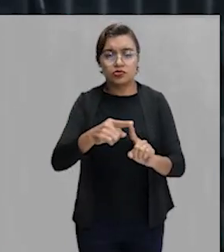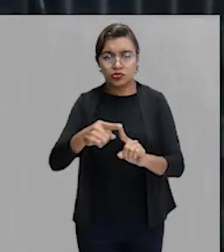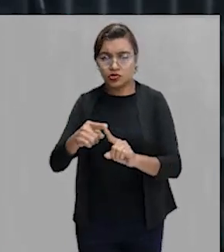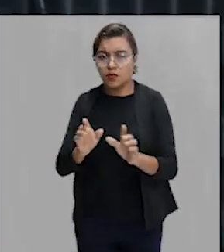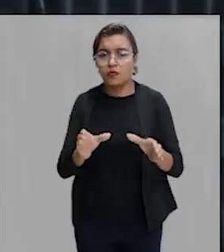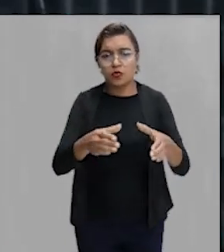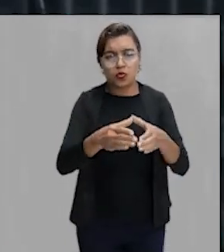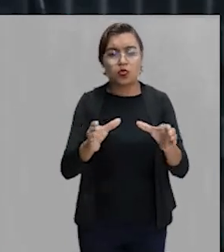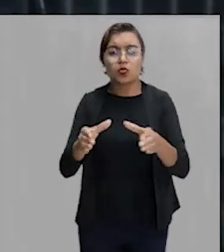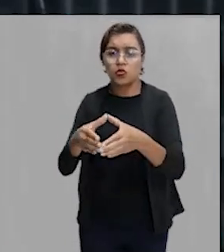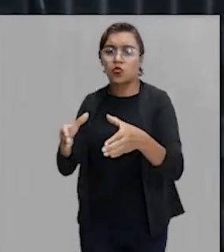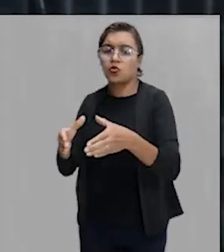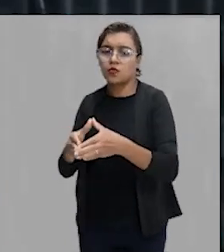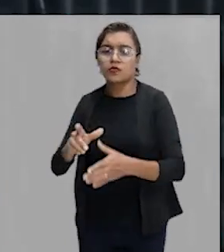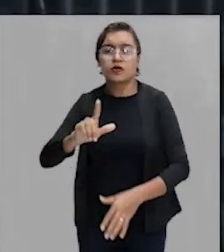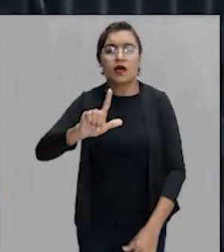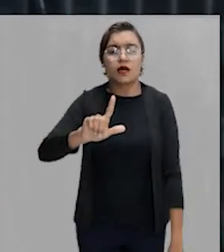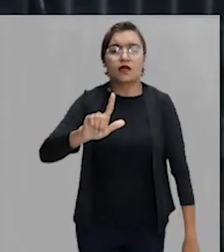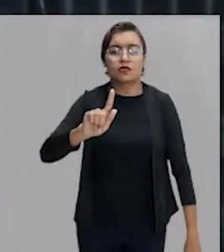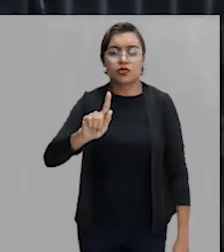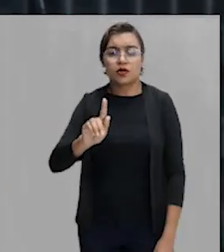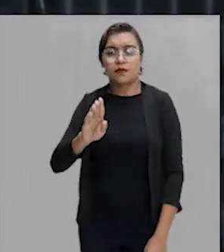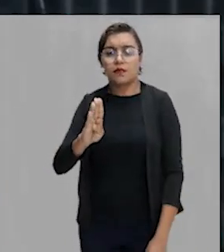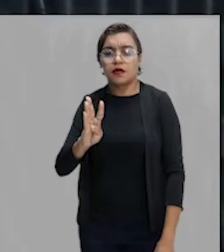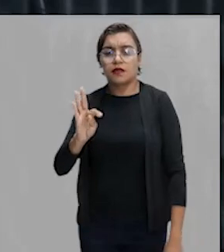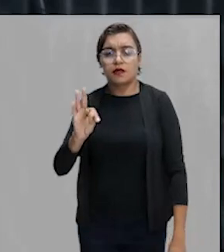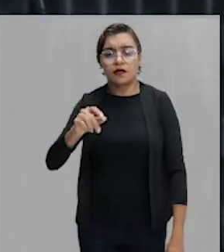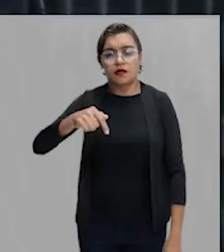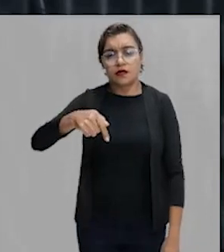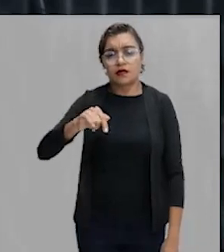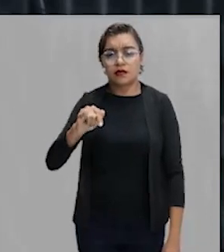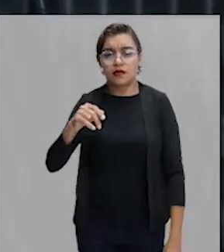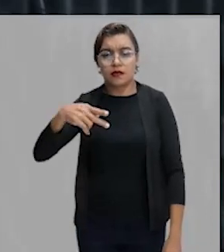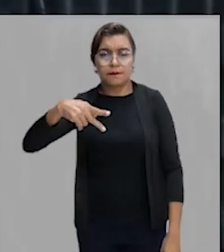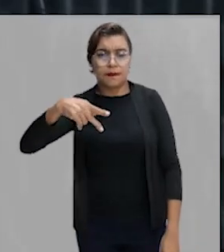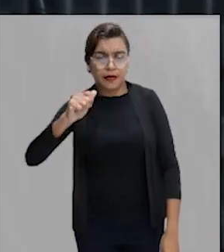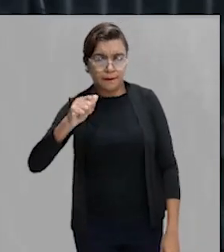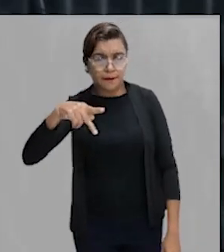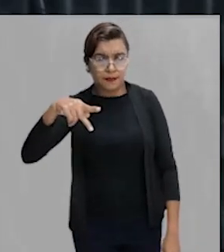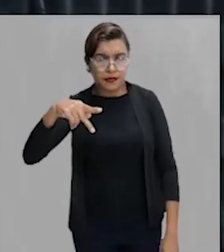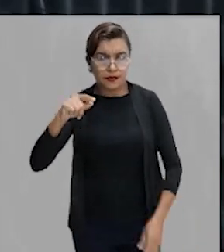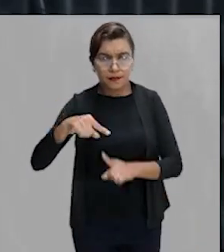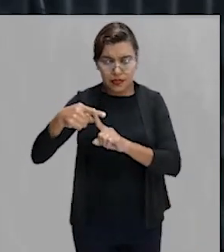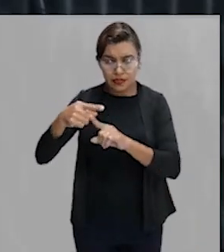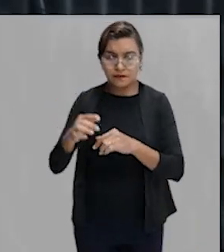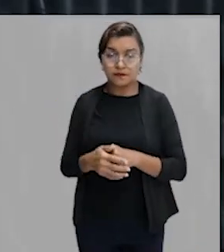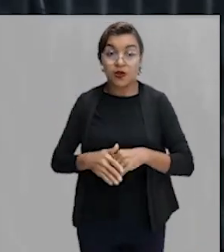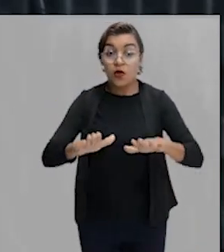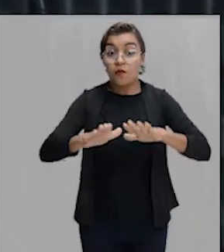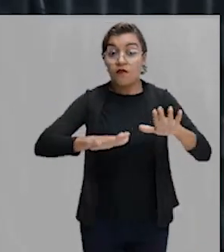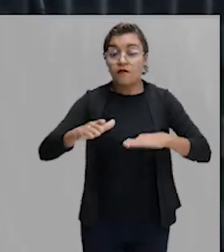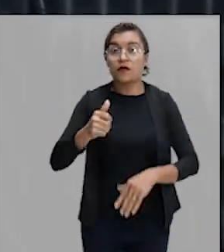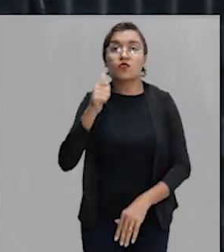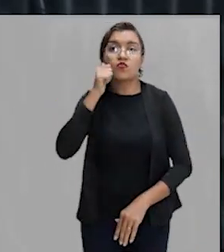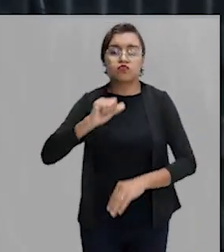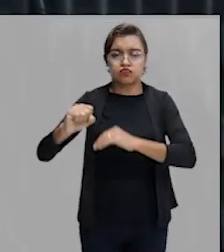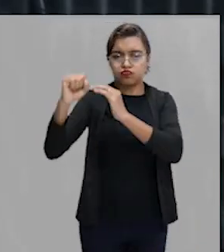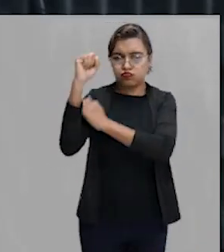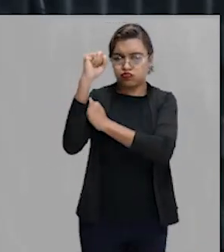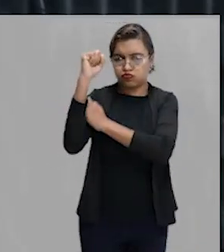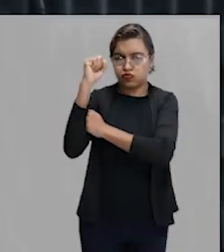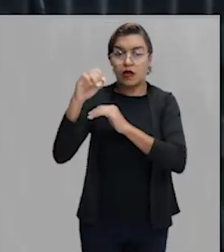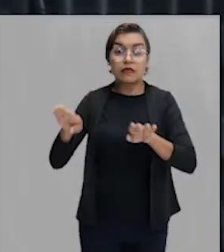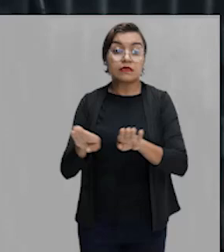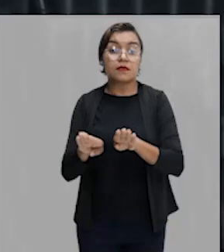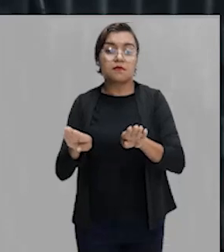denominações relacionadas a esse tópico. Movimento feminista, dividido em 3 fases ou 3 ondas do feminismo. Vamos